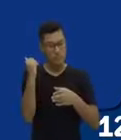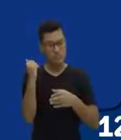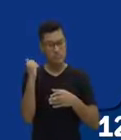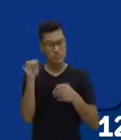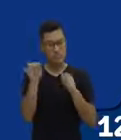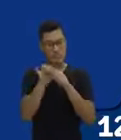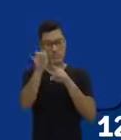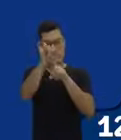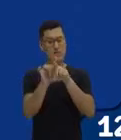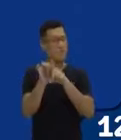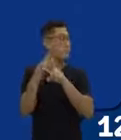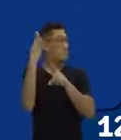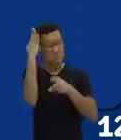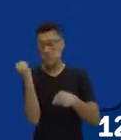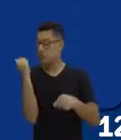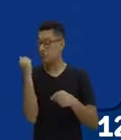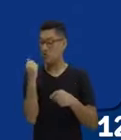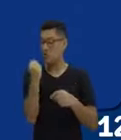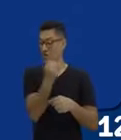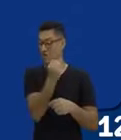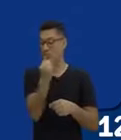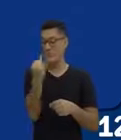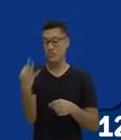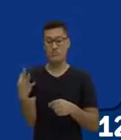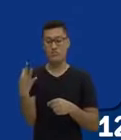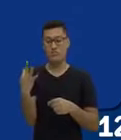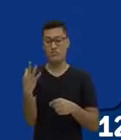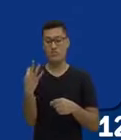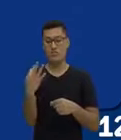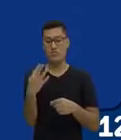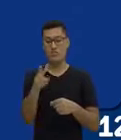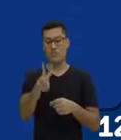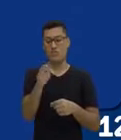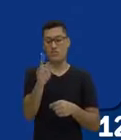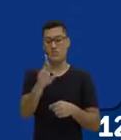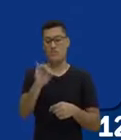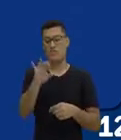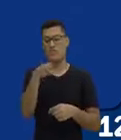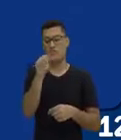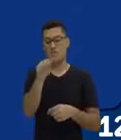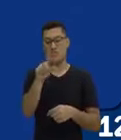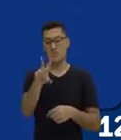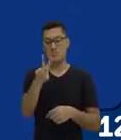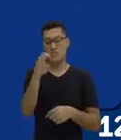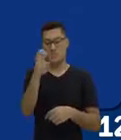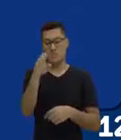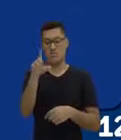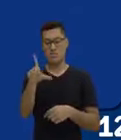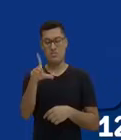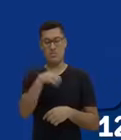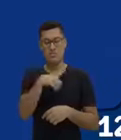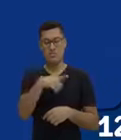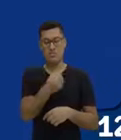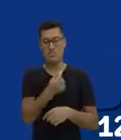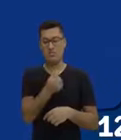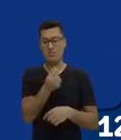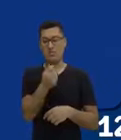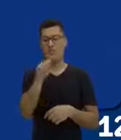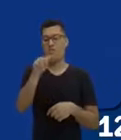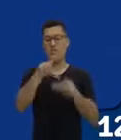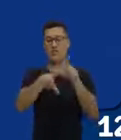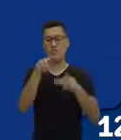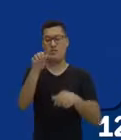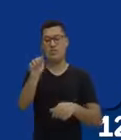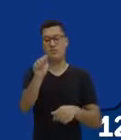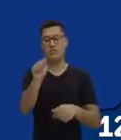fazer naquele mês? Não sei. Então, é uma parte variável aí. Perfeito. Tá certo? Então, a gente tem aí o valor do A. E assim, Fernando, agora monta. Eu vou